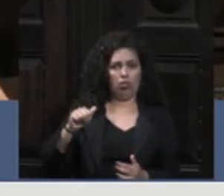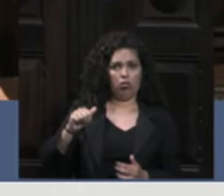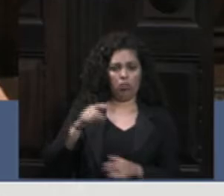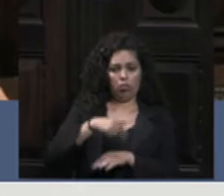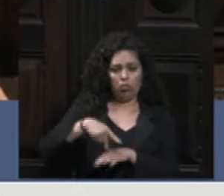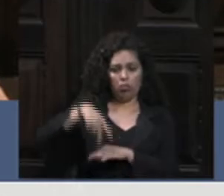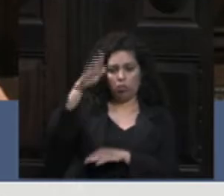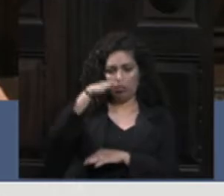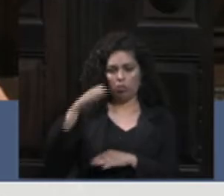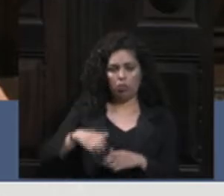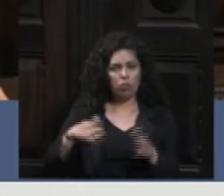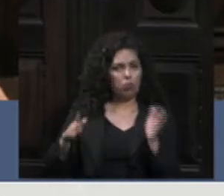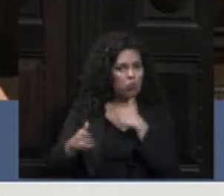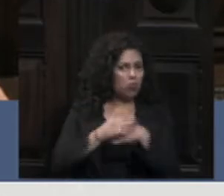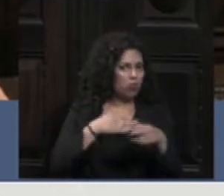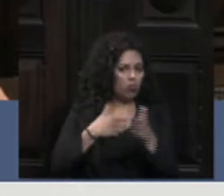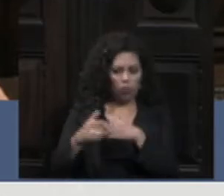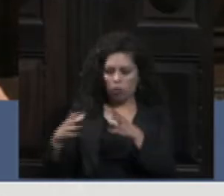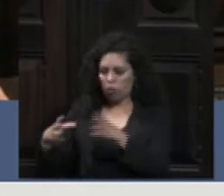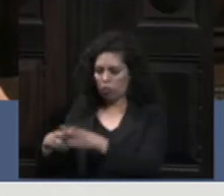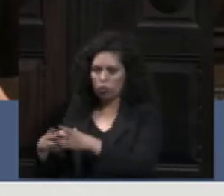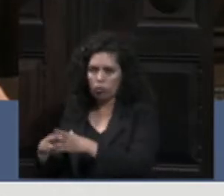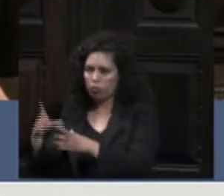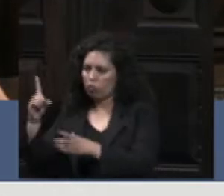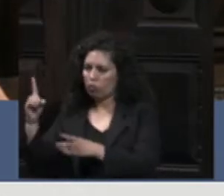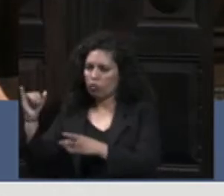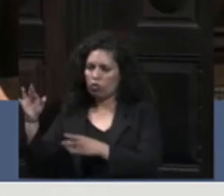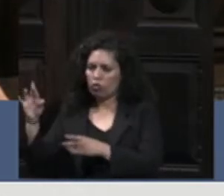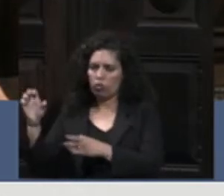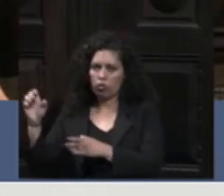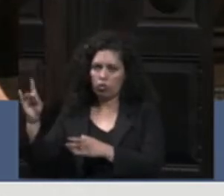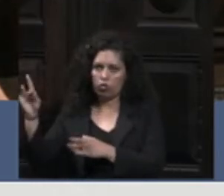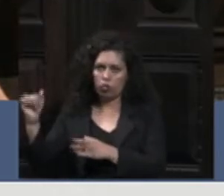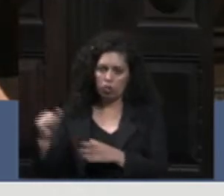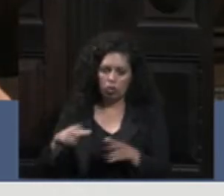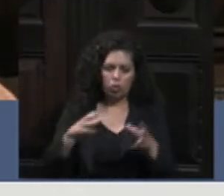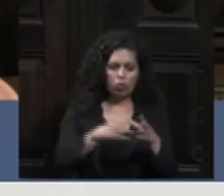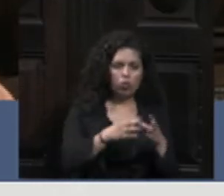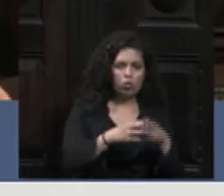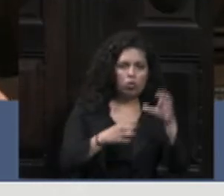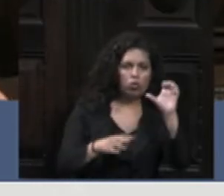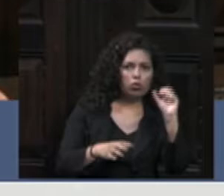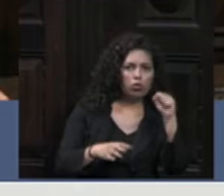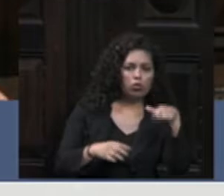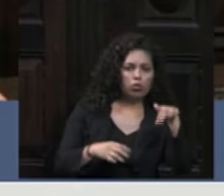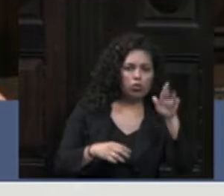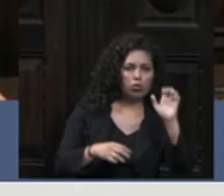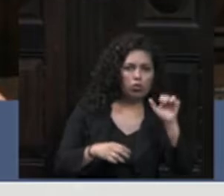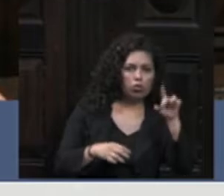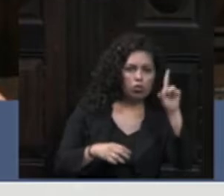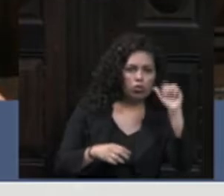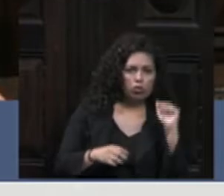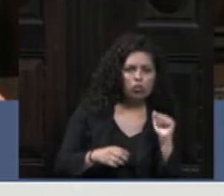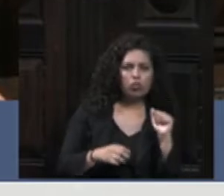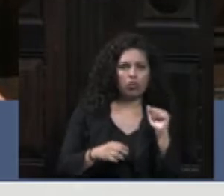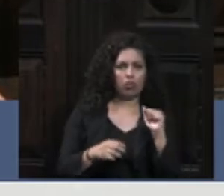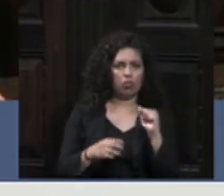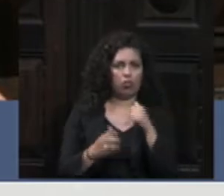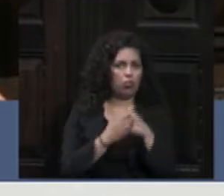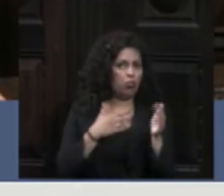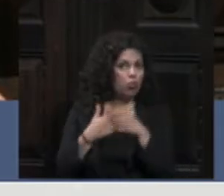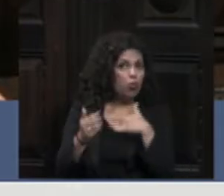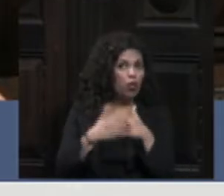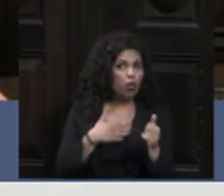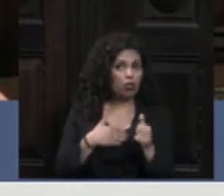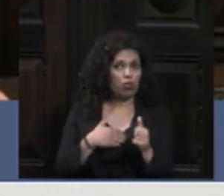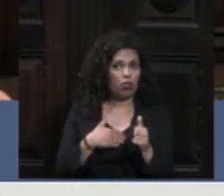quer seja pela esquerda, mesmo com o exercício do voto.